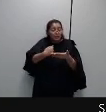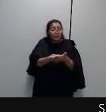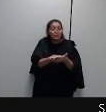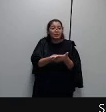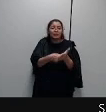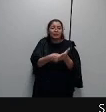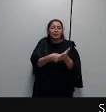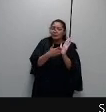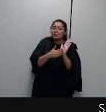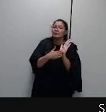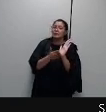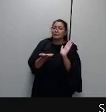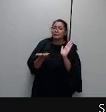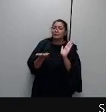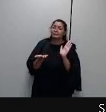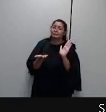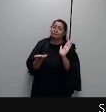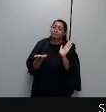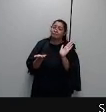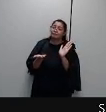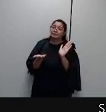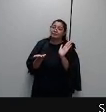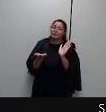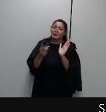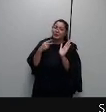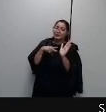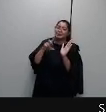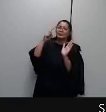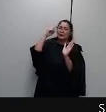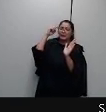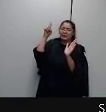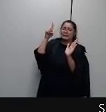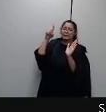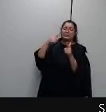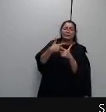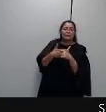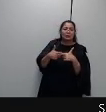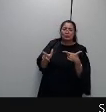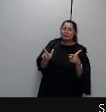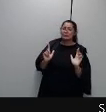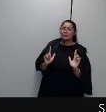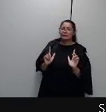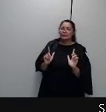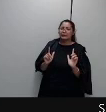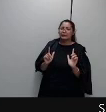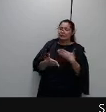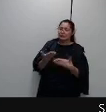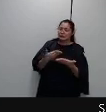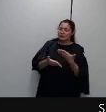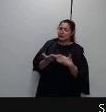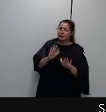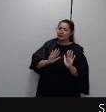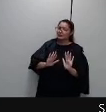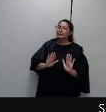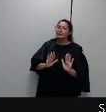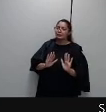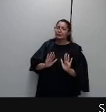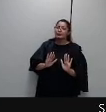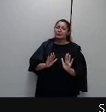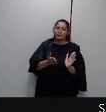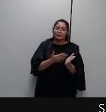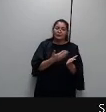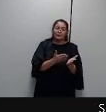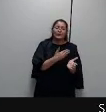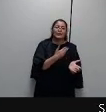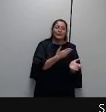Então é isso me convenceu que realmente o problema não é de análise de matéria fácil folha 58 mas e